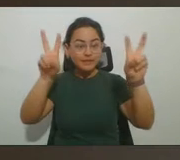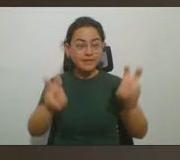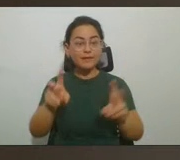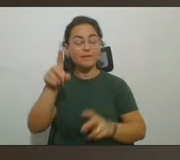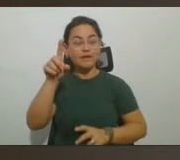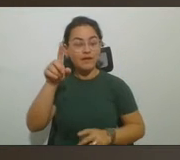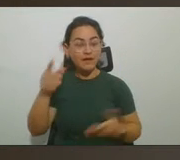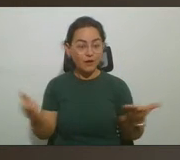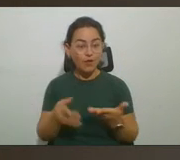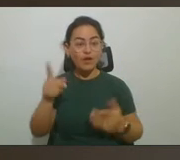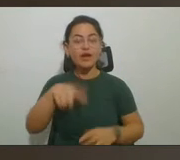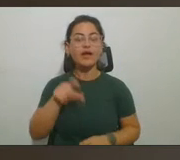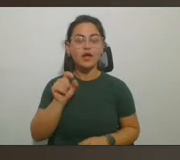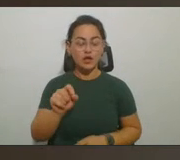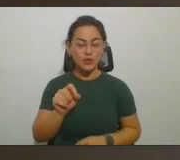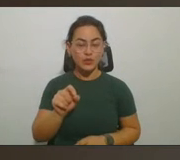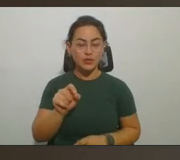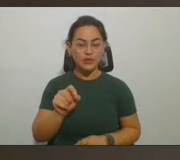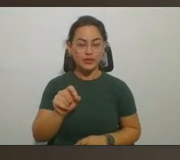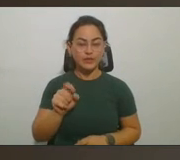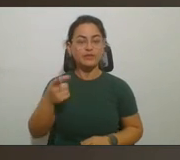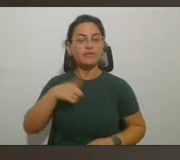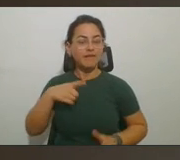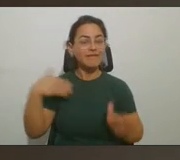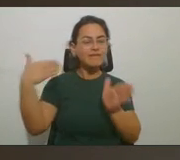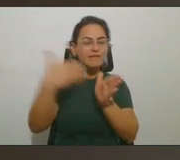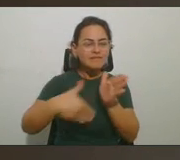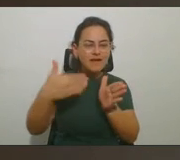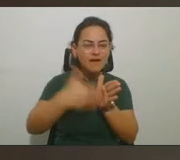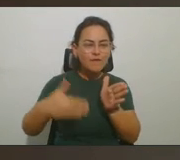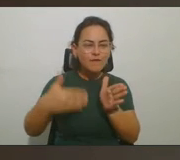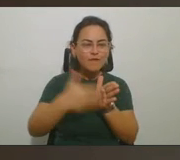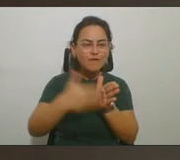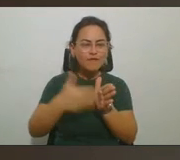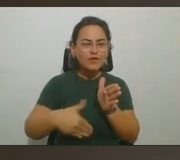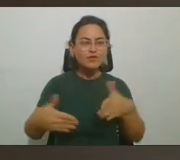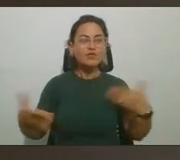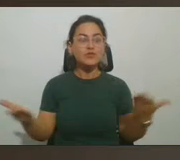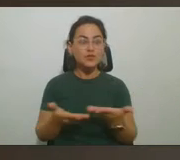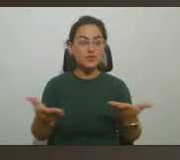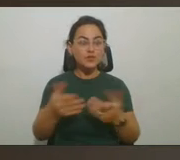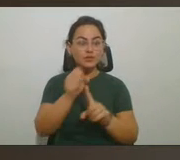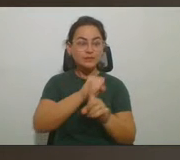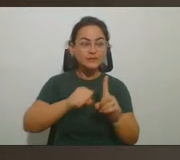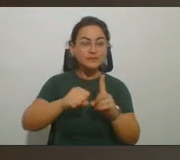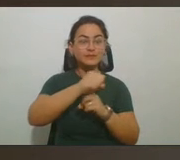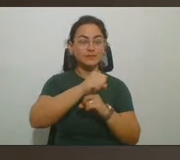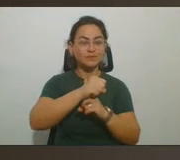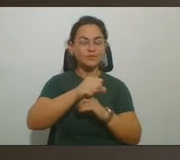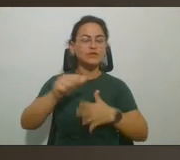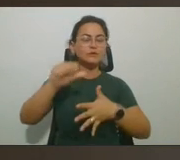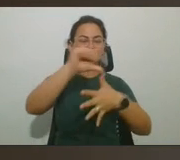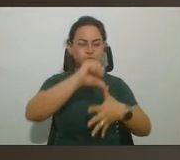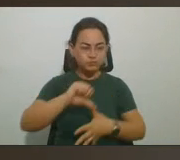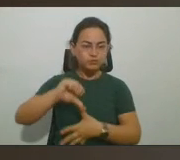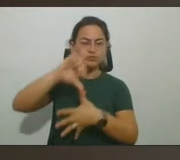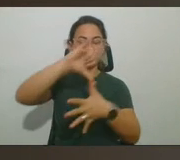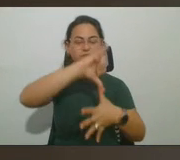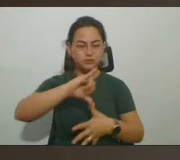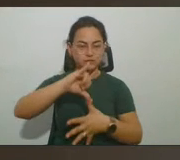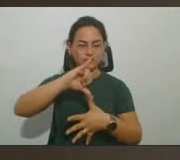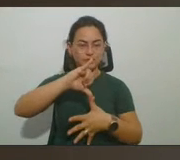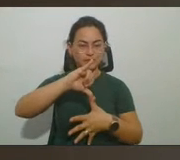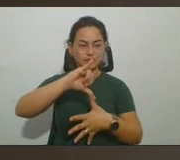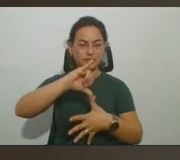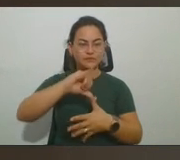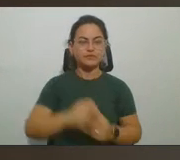edição, que busca discutir os desafios contemporâneos das sociedades ibero-americanas.